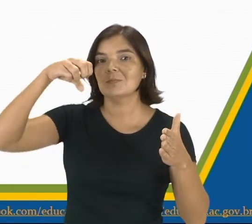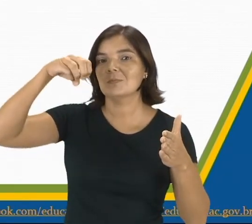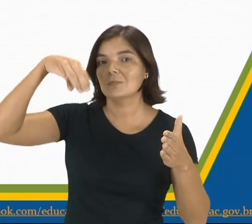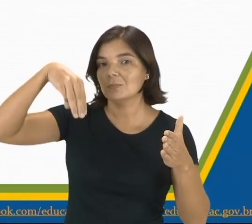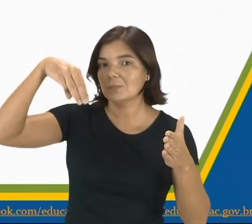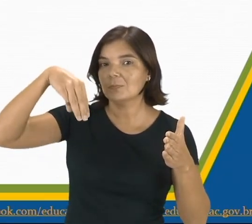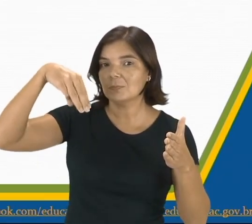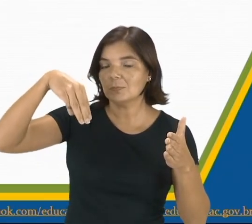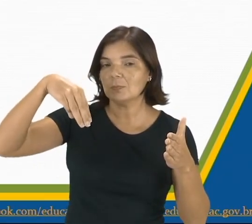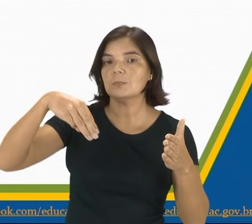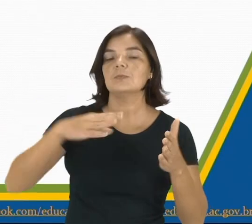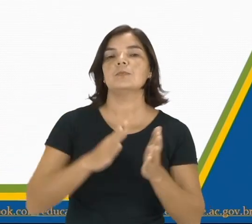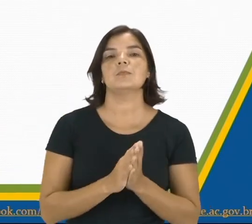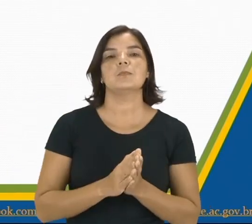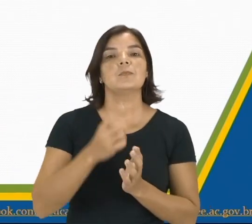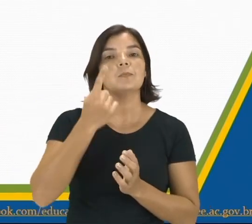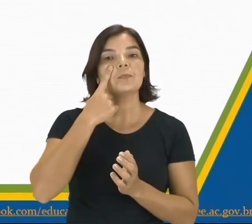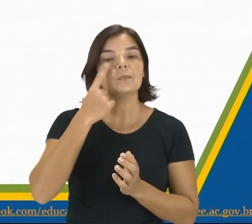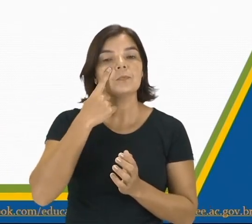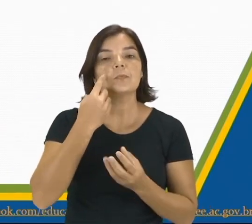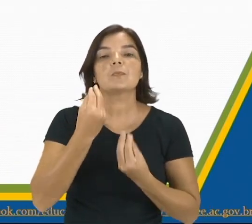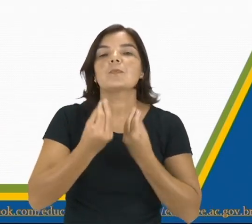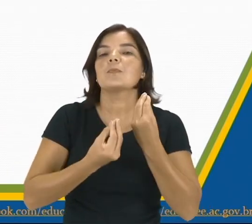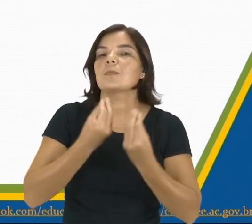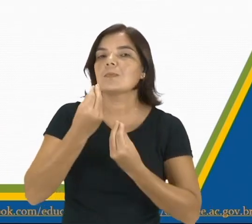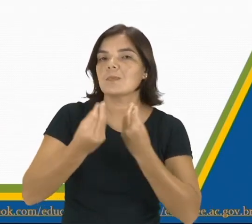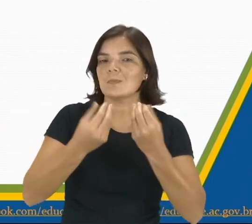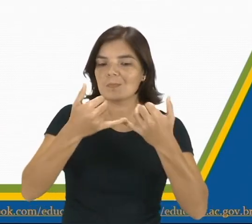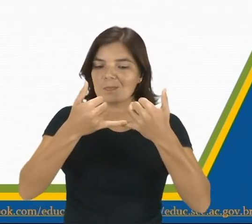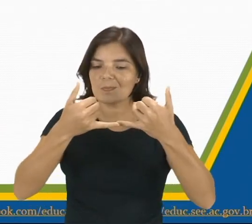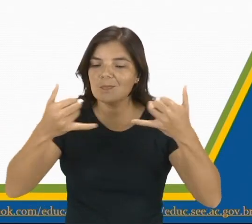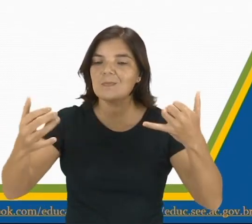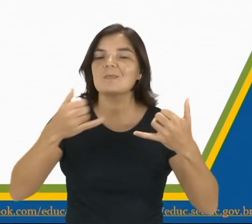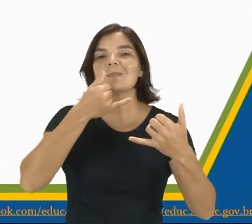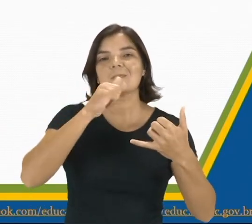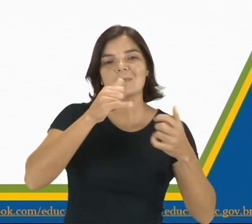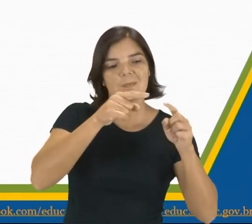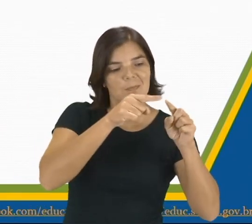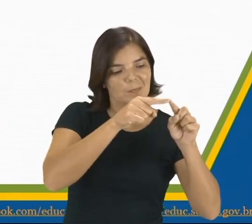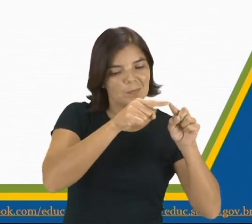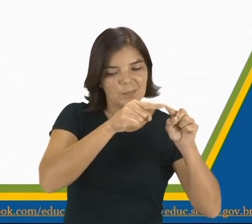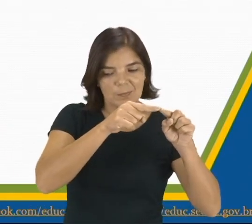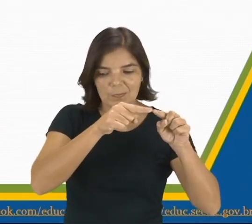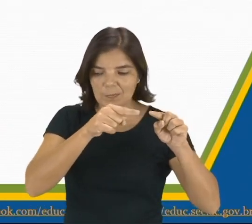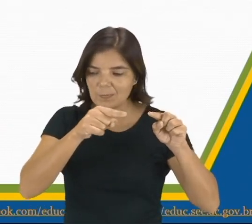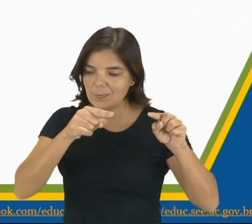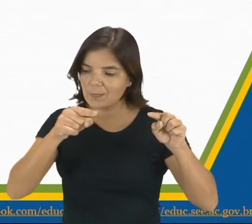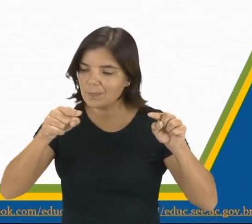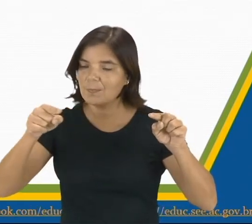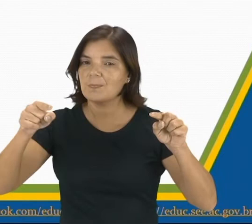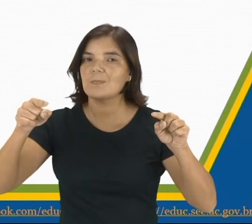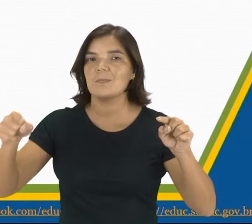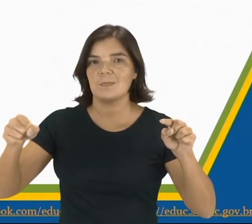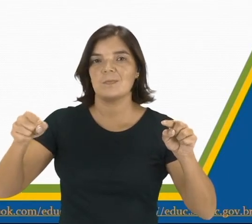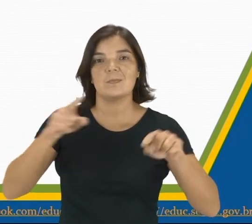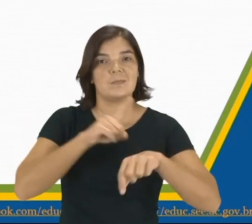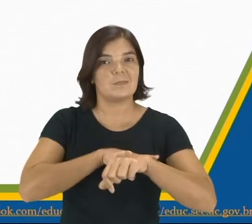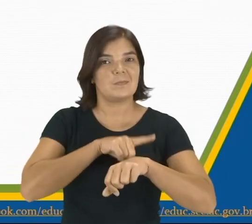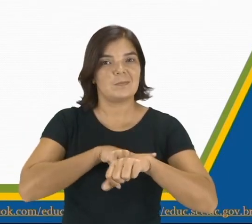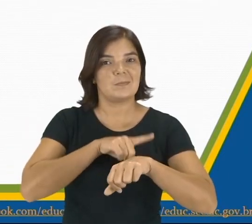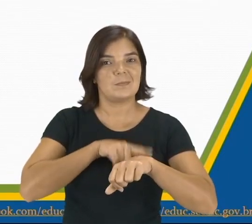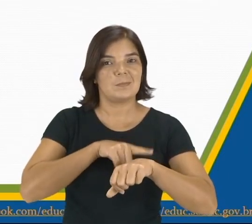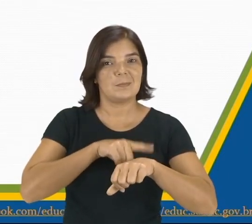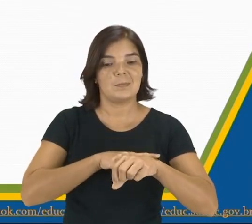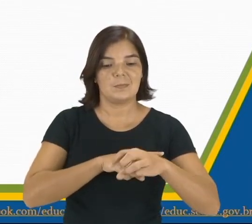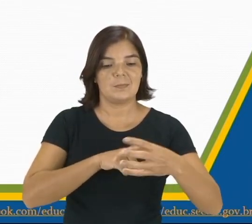minutos. Determine o módulo da carga elétrica que atravessou o fio durante esse tempo.